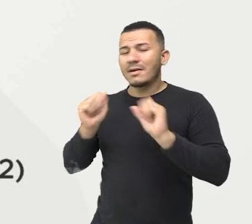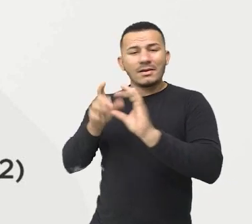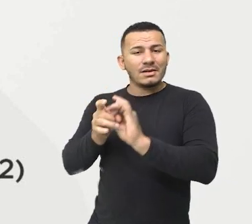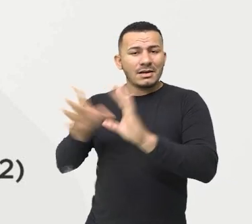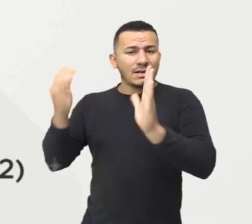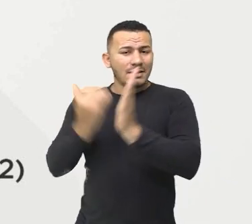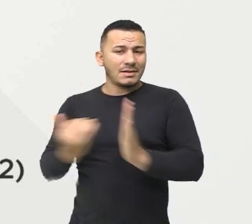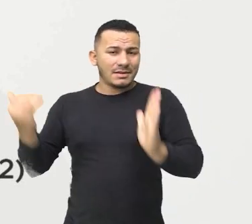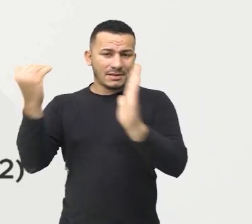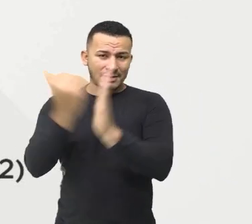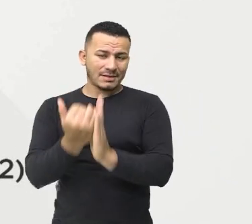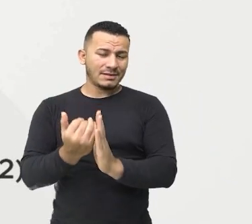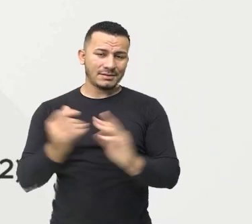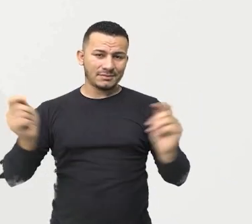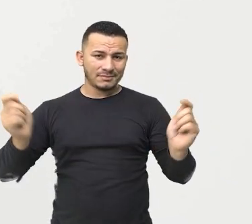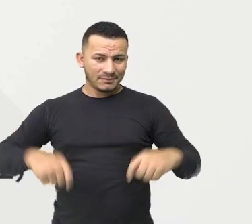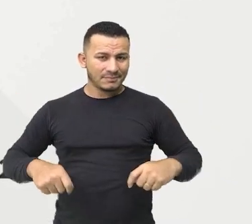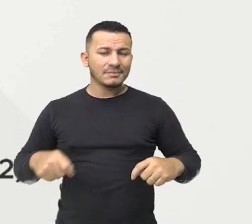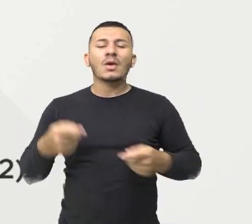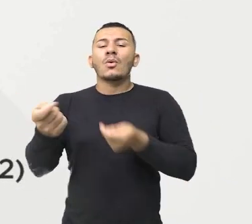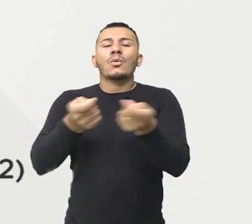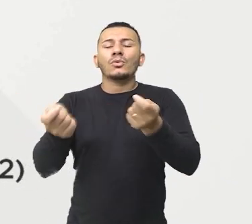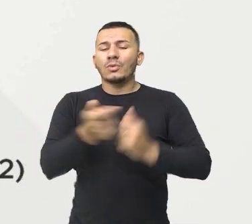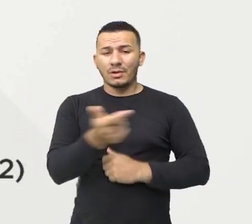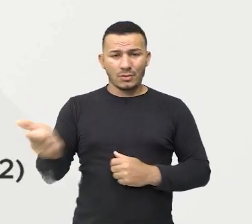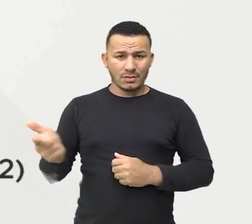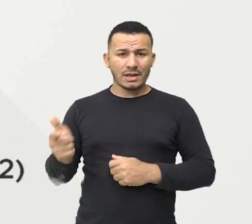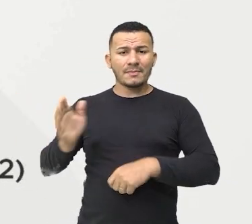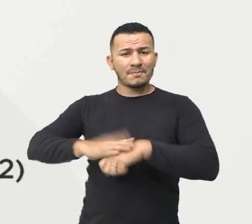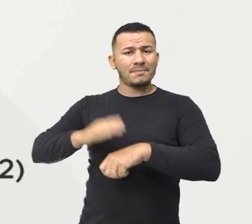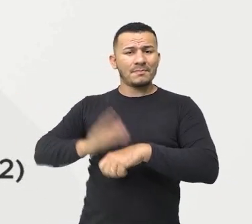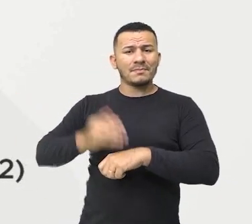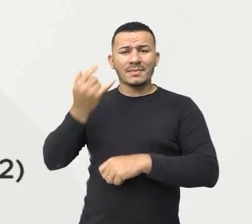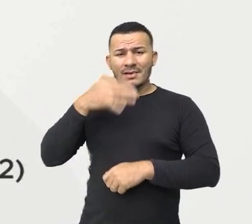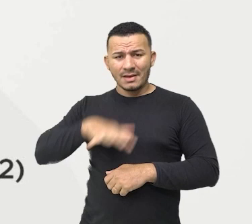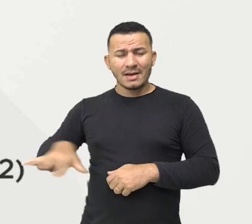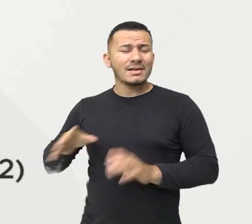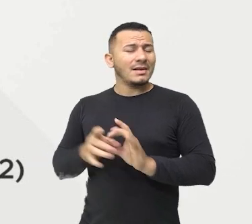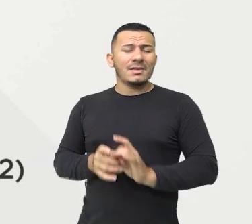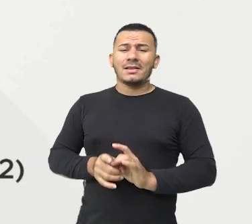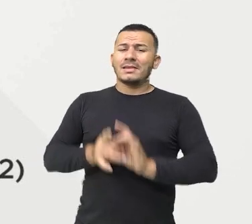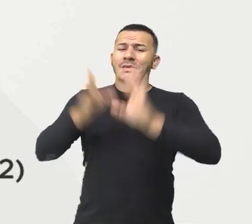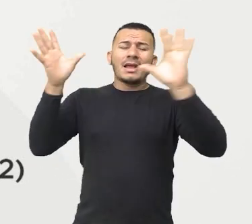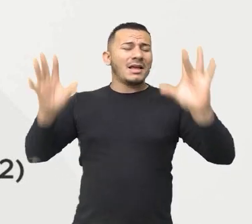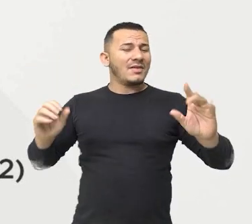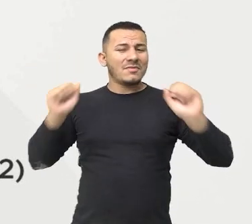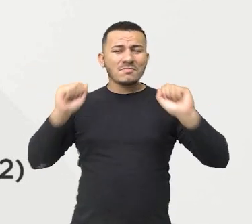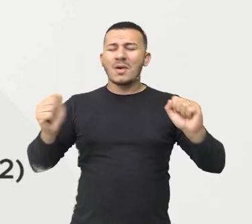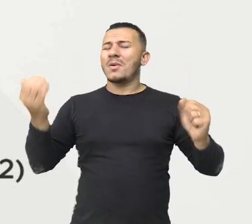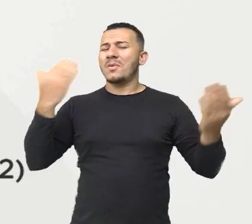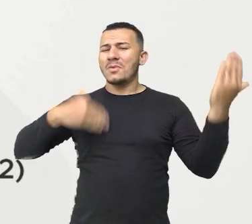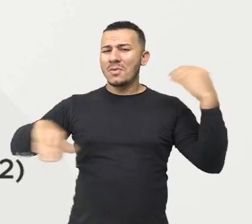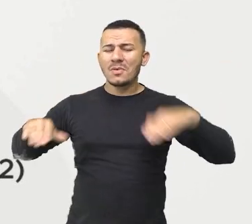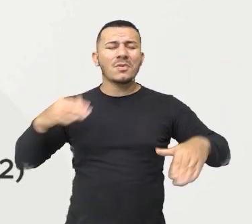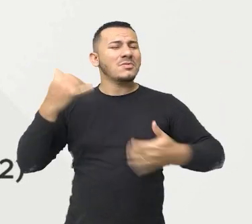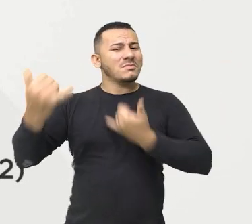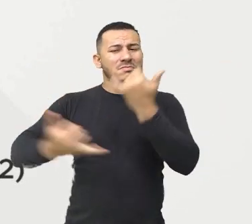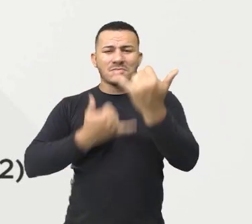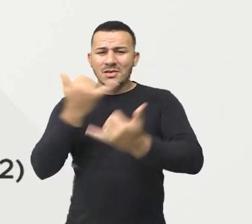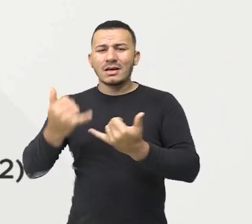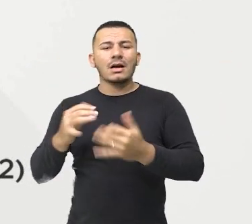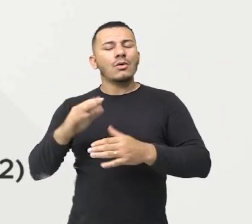excessiva, exageradamente, que a criança pode fazer o que quiser, sem ir aos